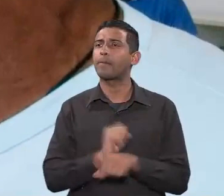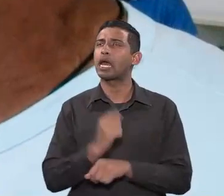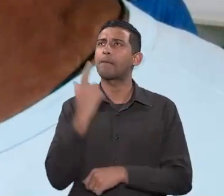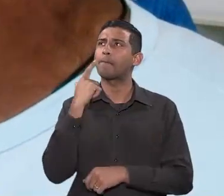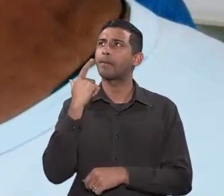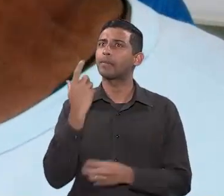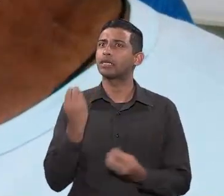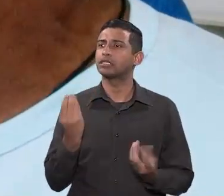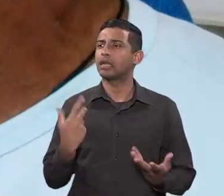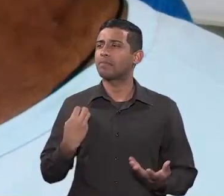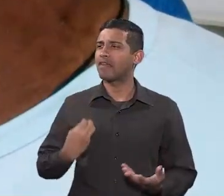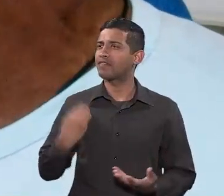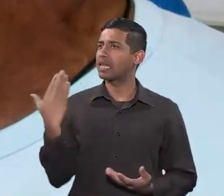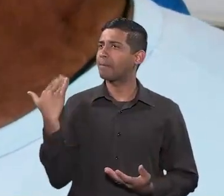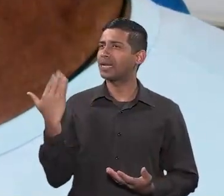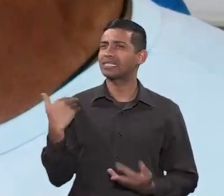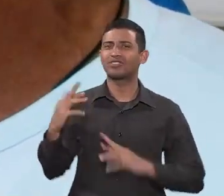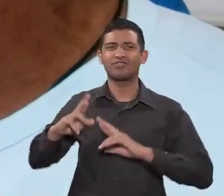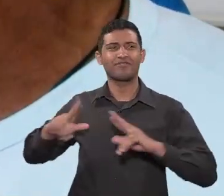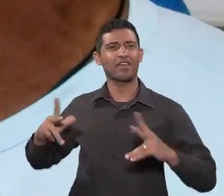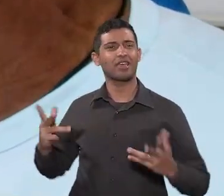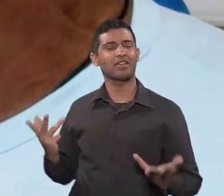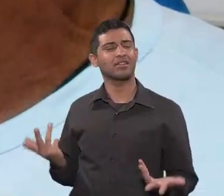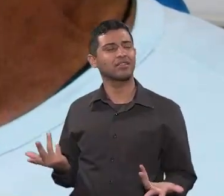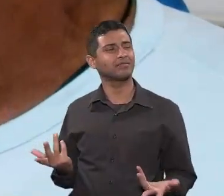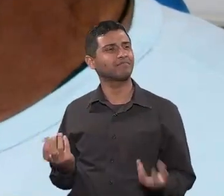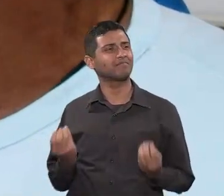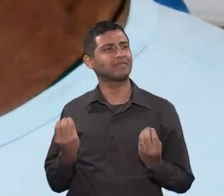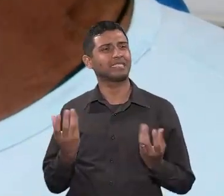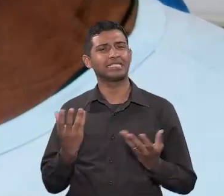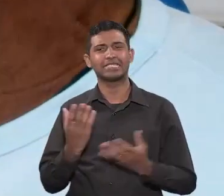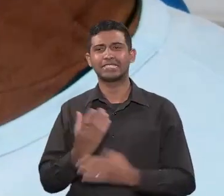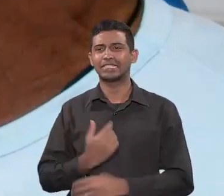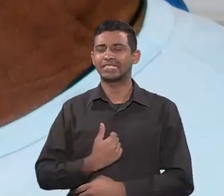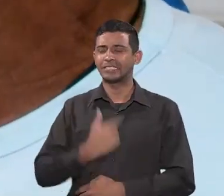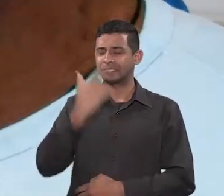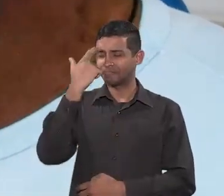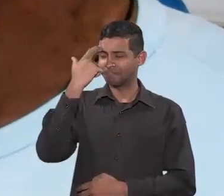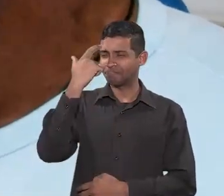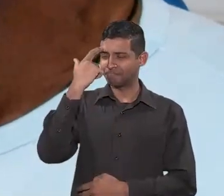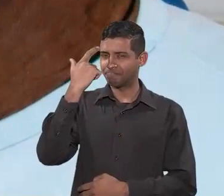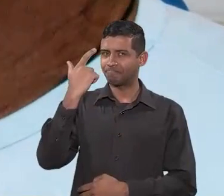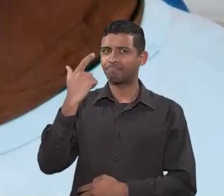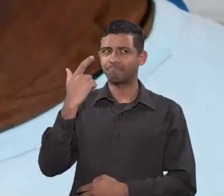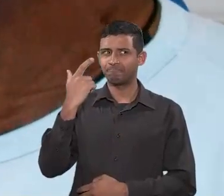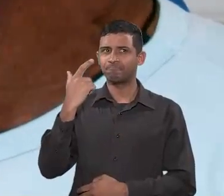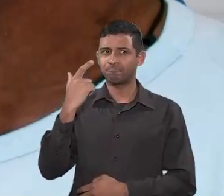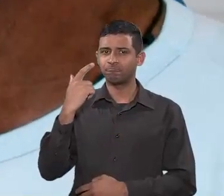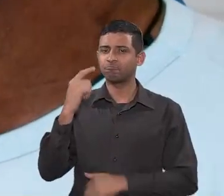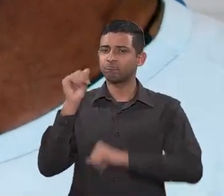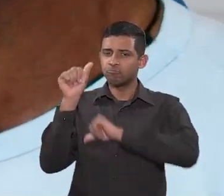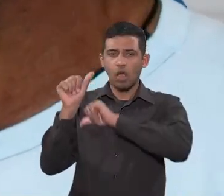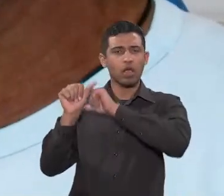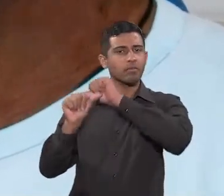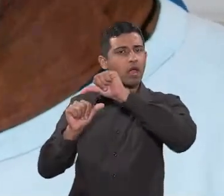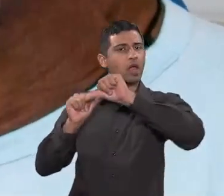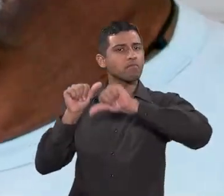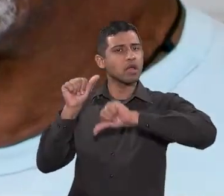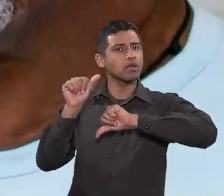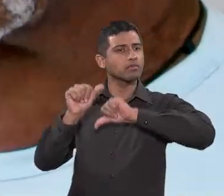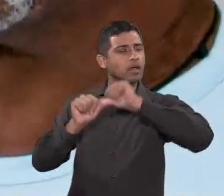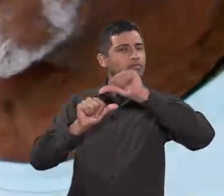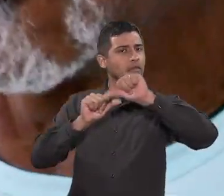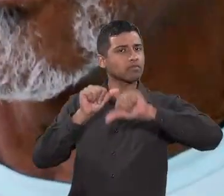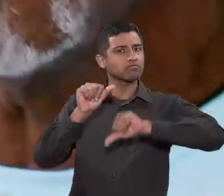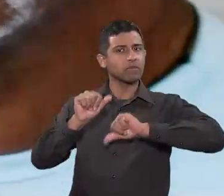pensar, pô, a minha vida não era assim, pô, minha vida era diferente. Aí você começa a botar a cabeça no lugar, aí você vai se apegando